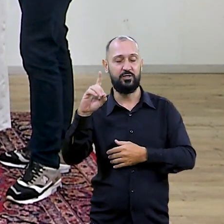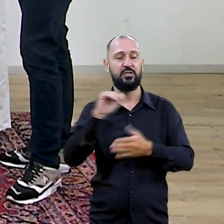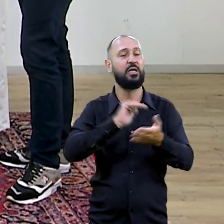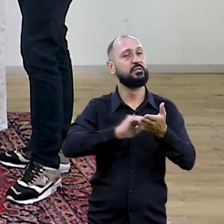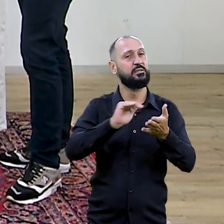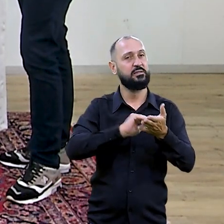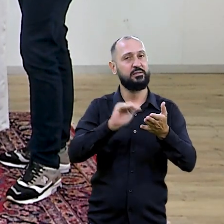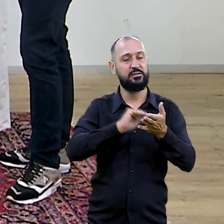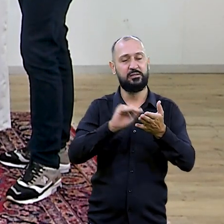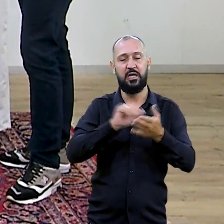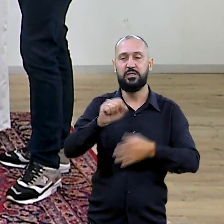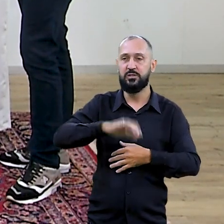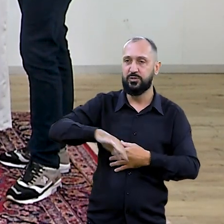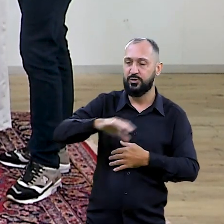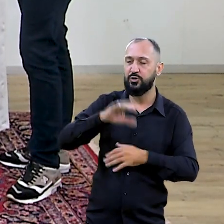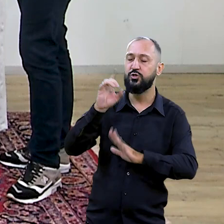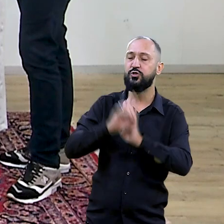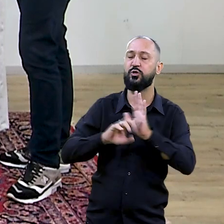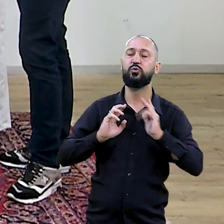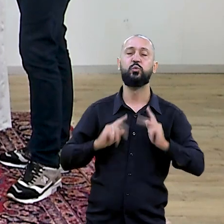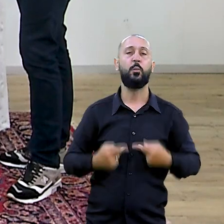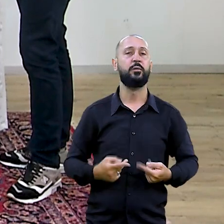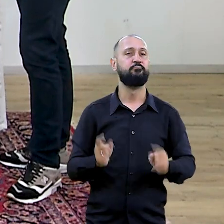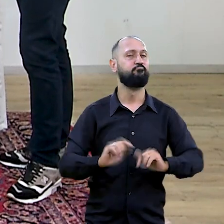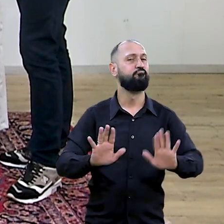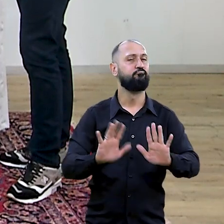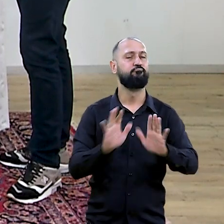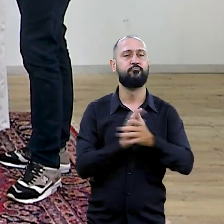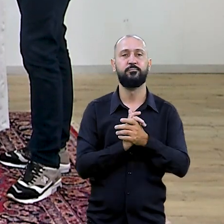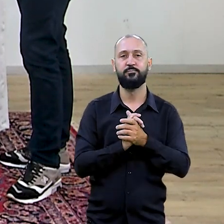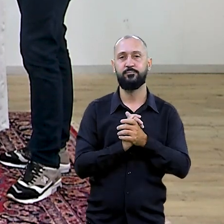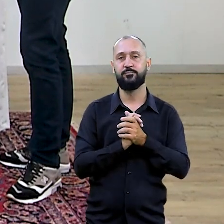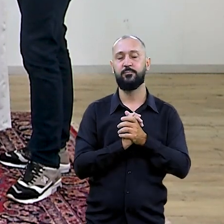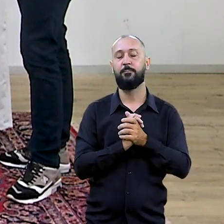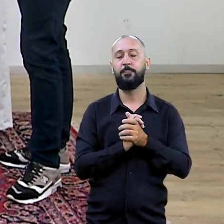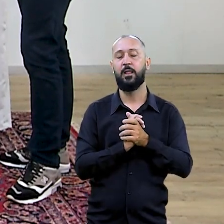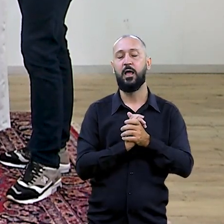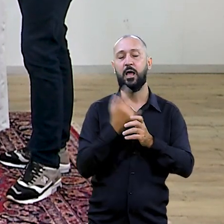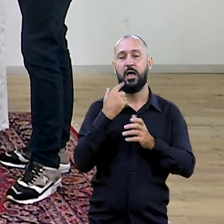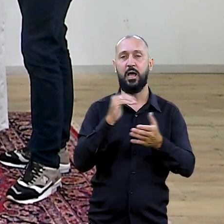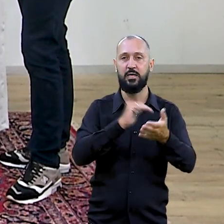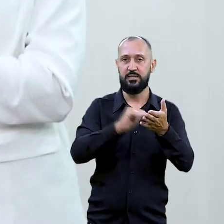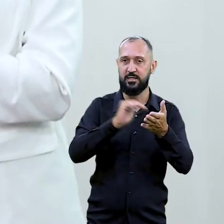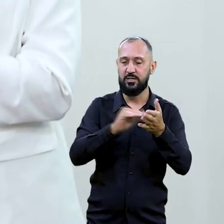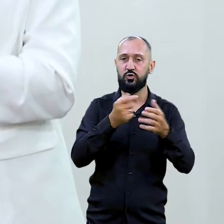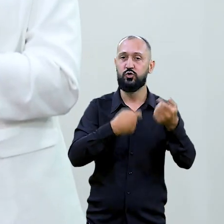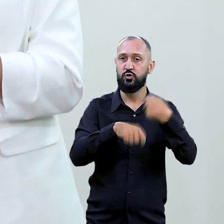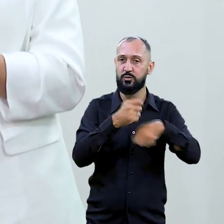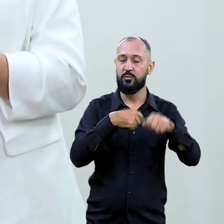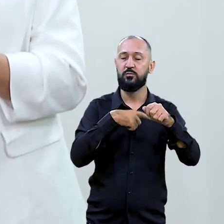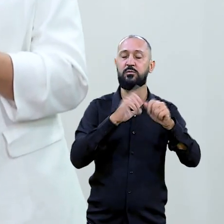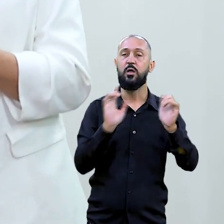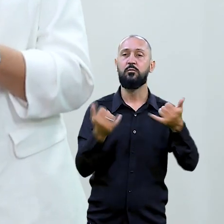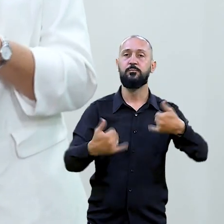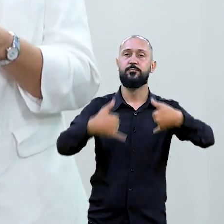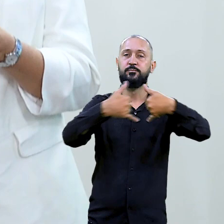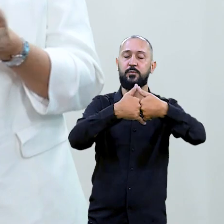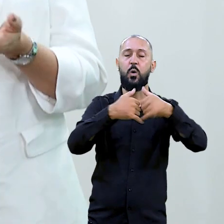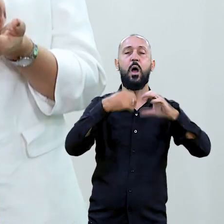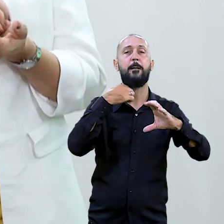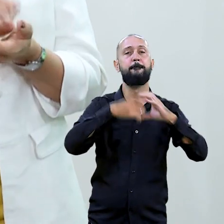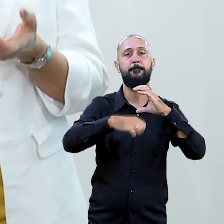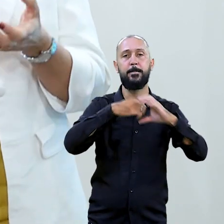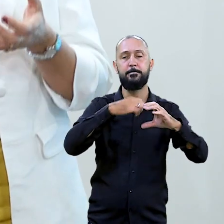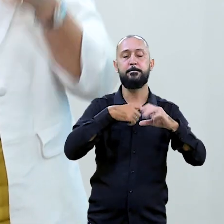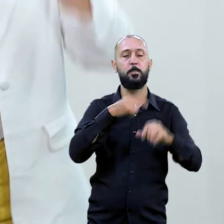exemplo, né? Que é a Secretaria de Assistência Social e Direitos Humanos. Não precisa estar o cadastro lá. Então, a Secretaria de Administração tem